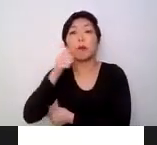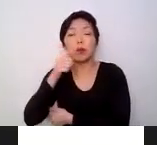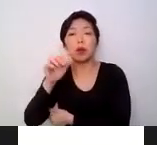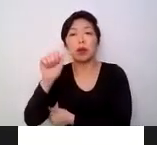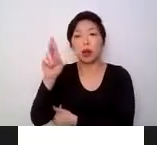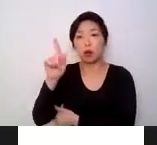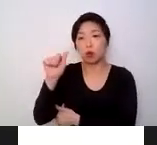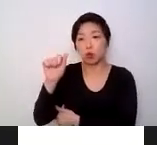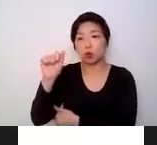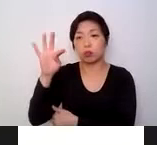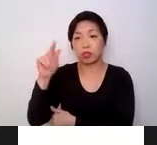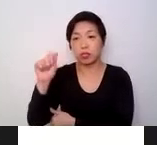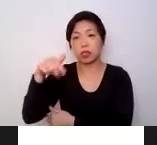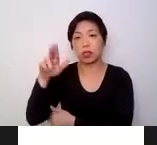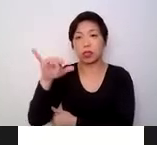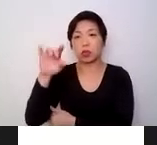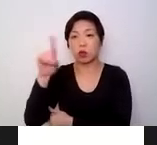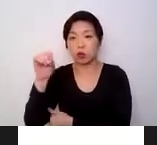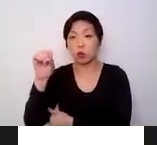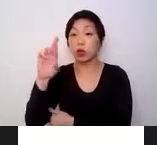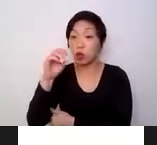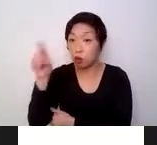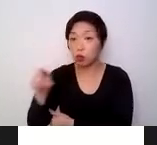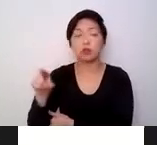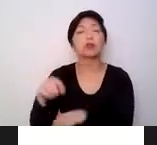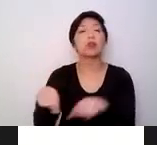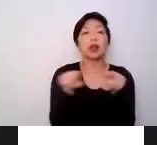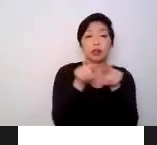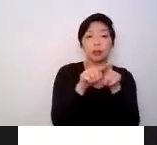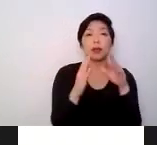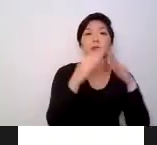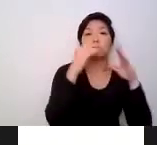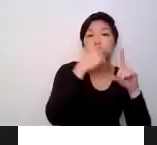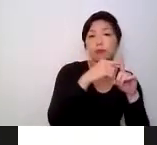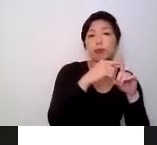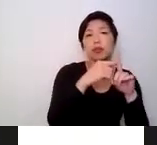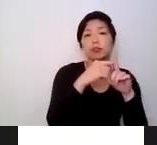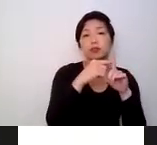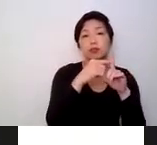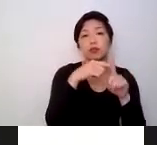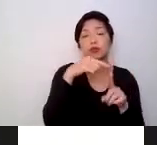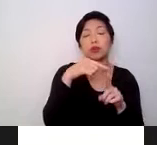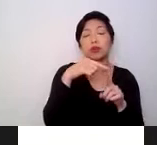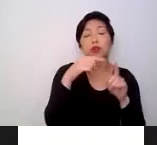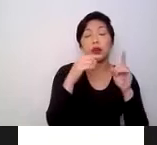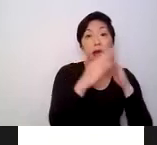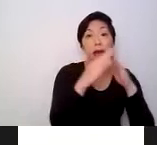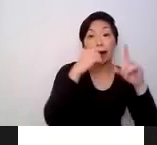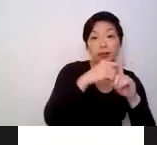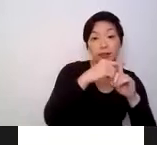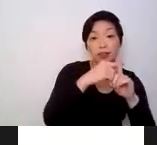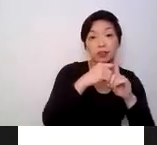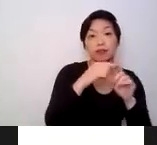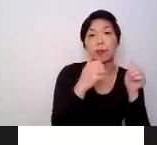quanto pelo acervispado metropolitano, ali no Palácio São Luís, e o terreno, de fato, onde hoje se encontra